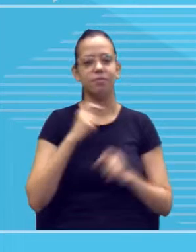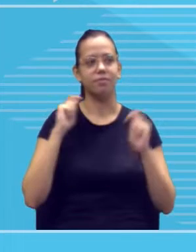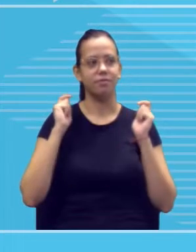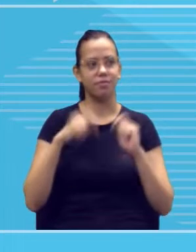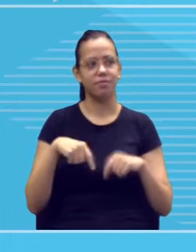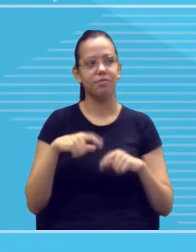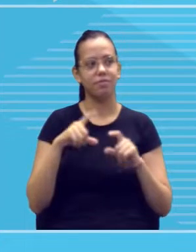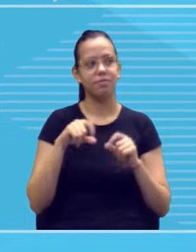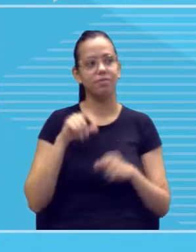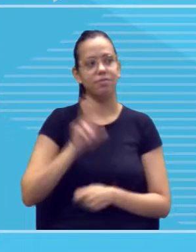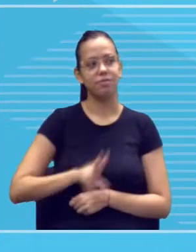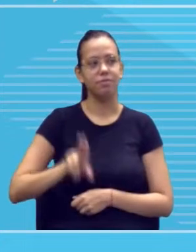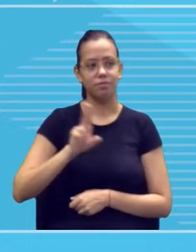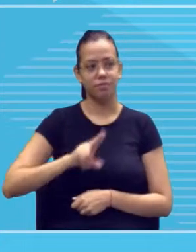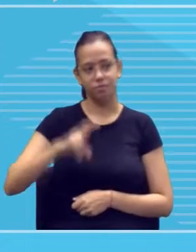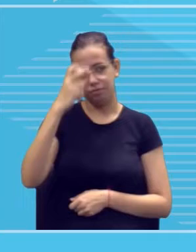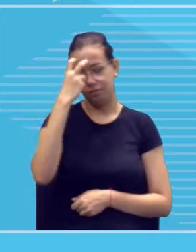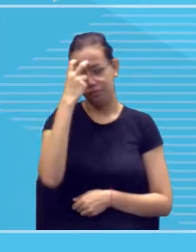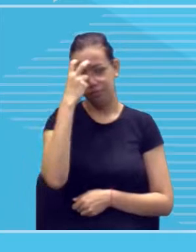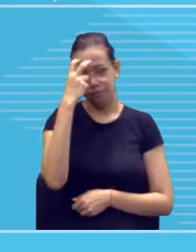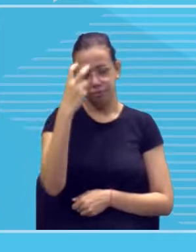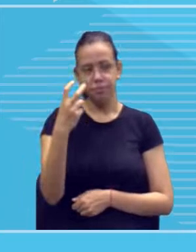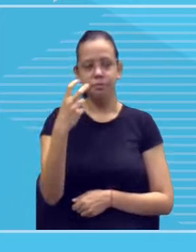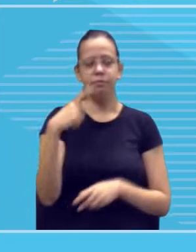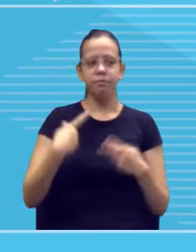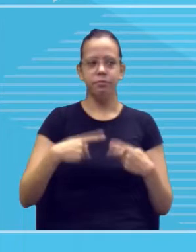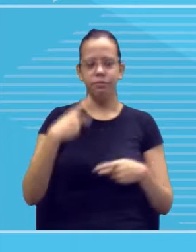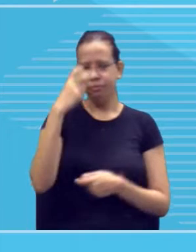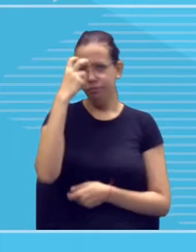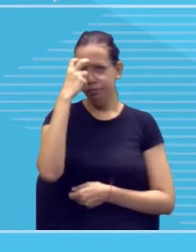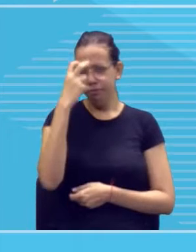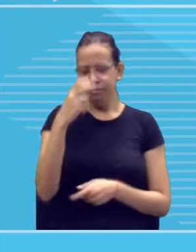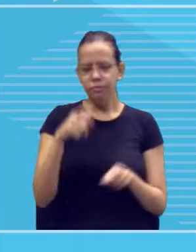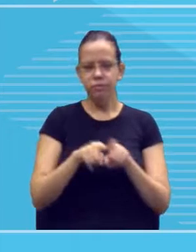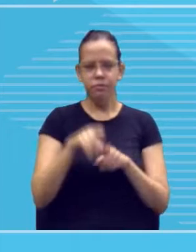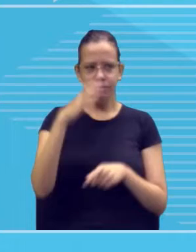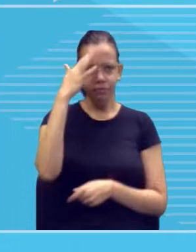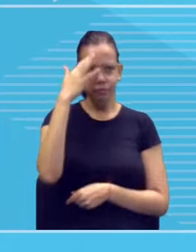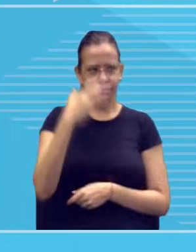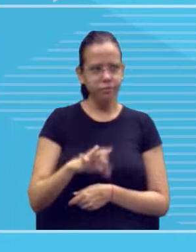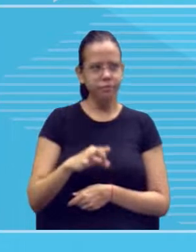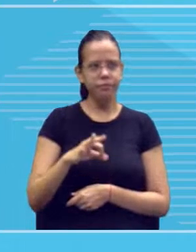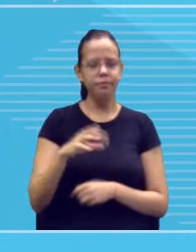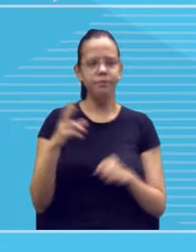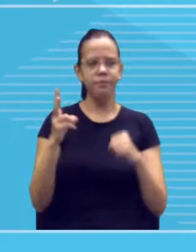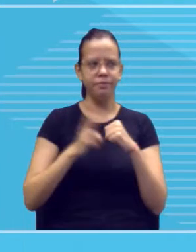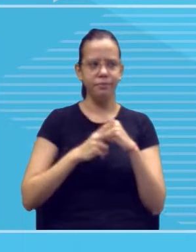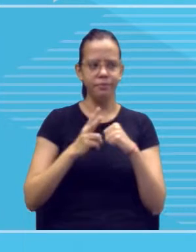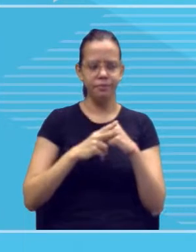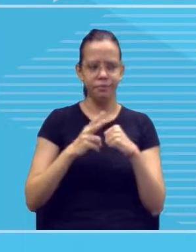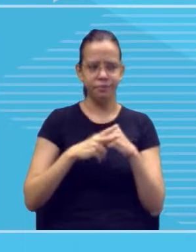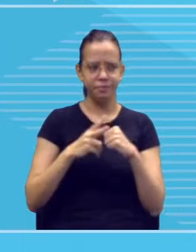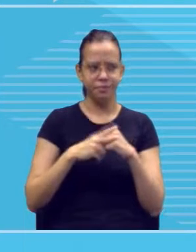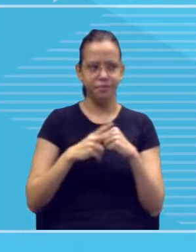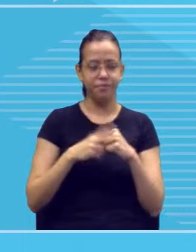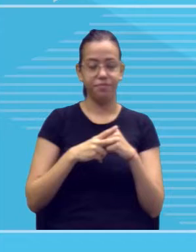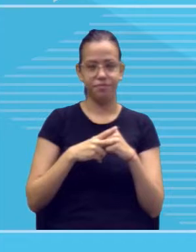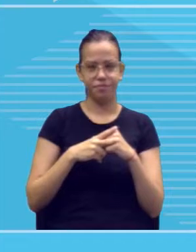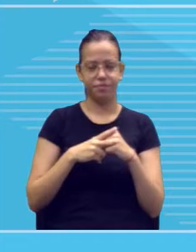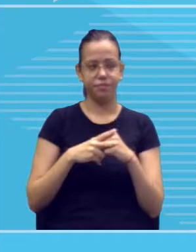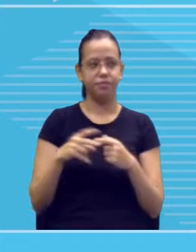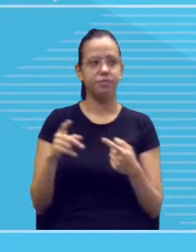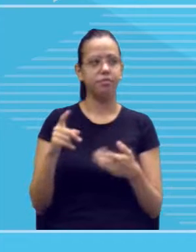de empregar de maneira inteligível Isto é de maneira compreensível os verbos modais e que são apresentados